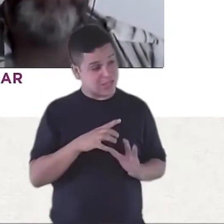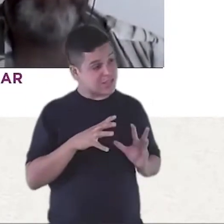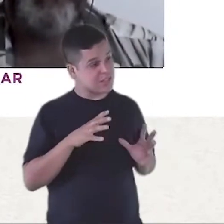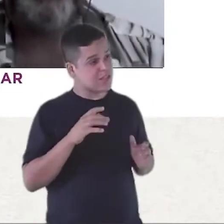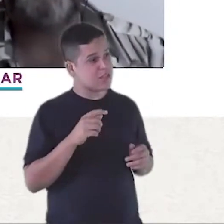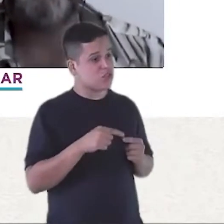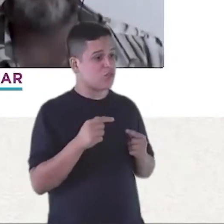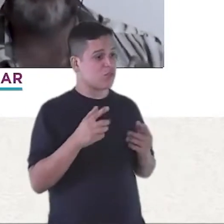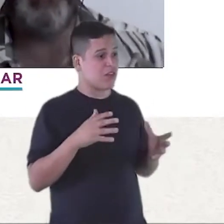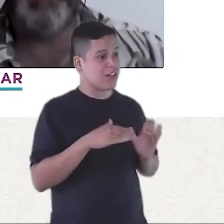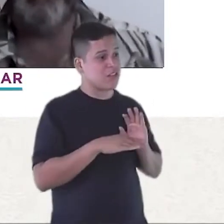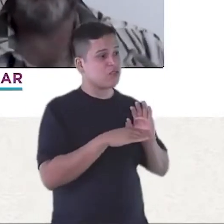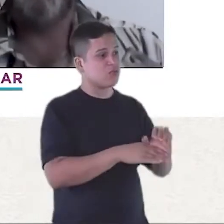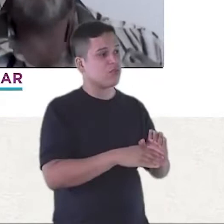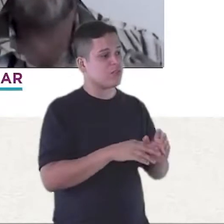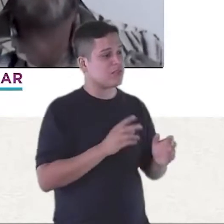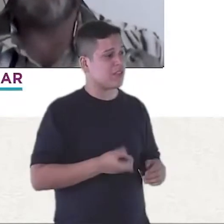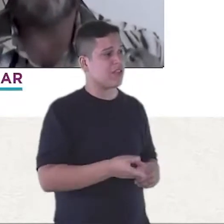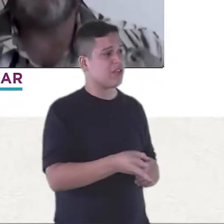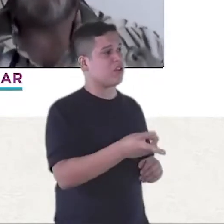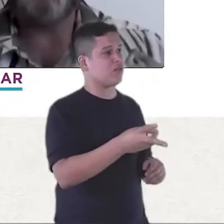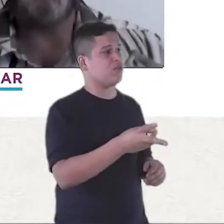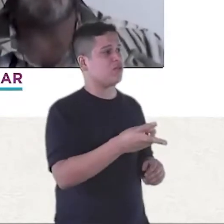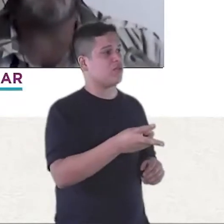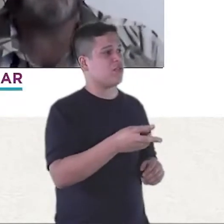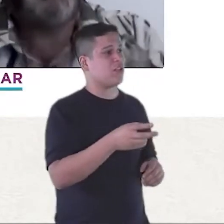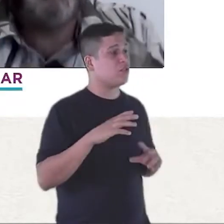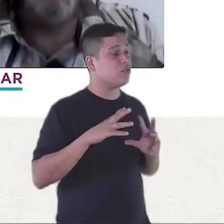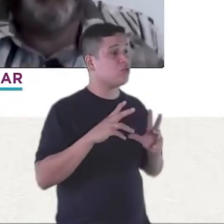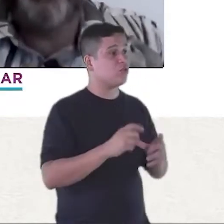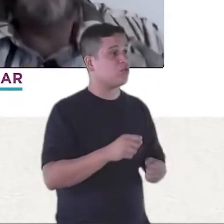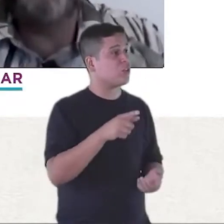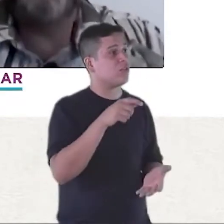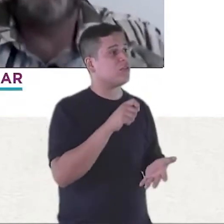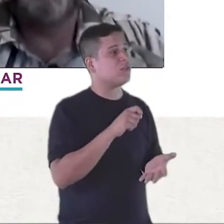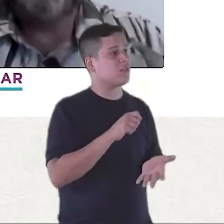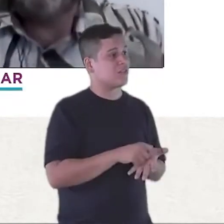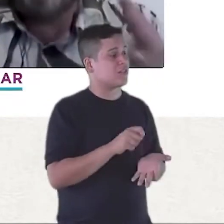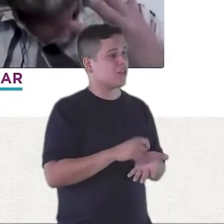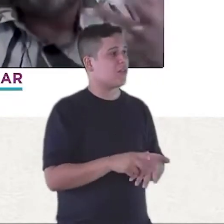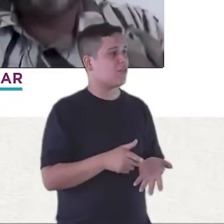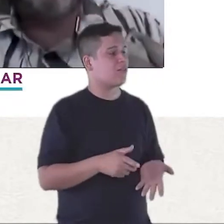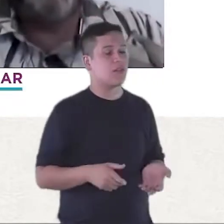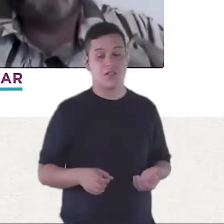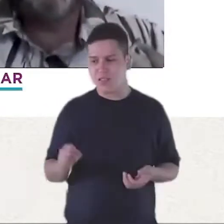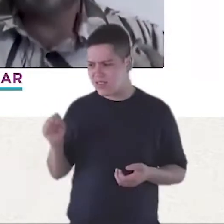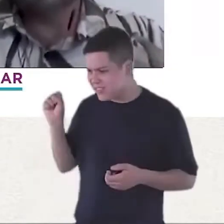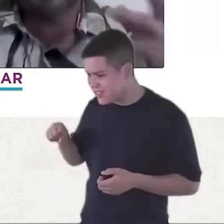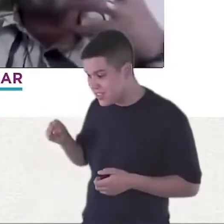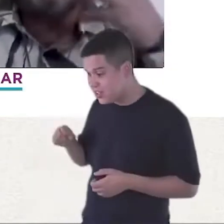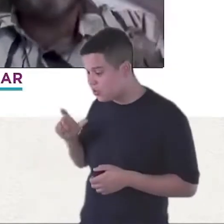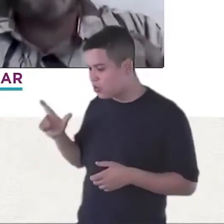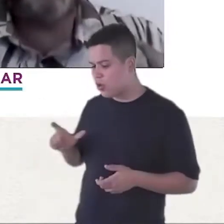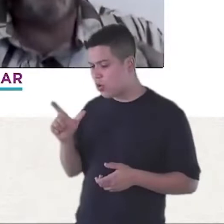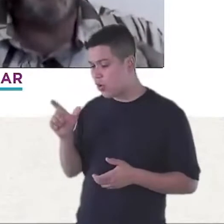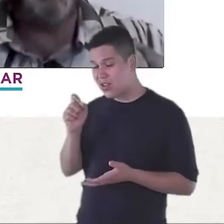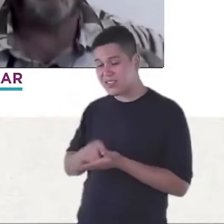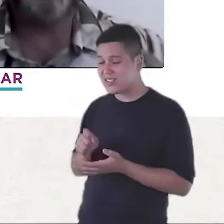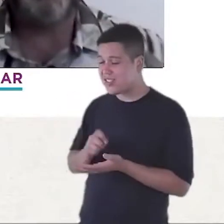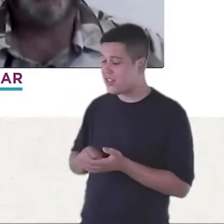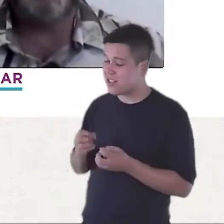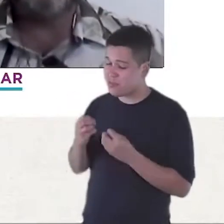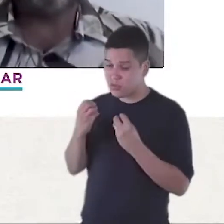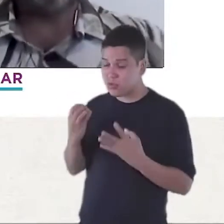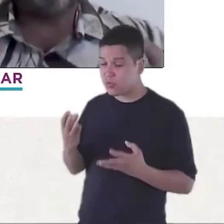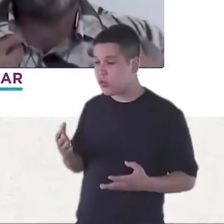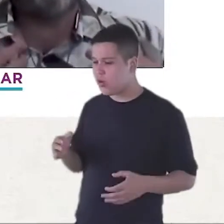Sim, escrever me salvou, escrever salva. Escrever cura, escrever